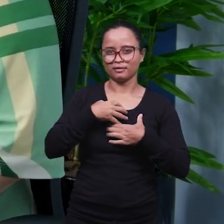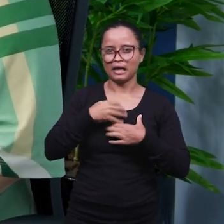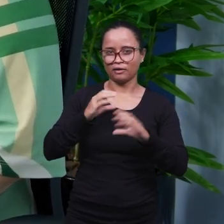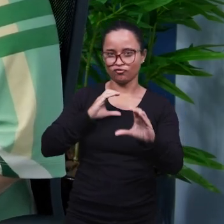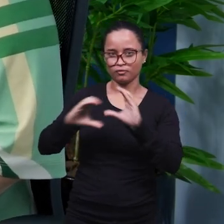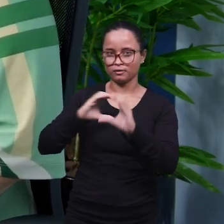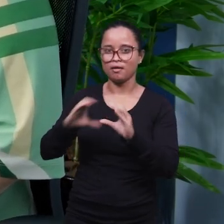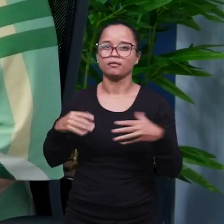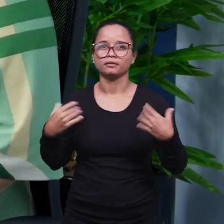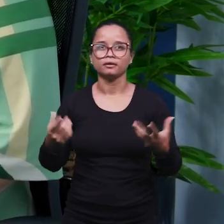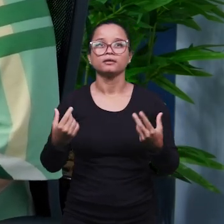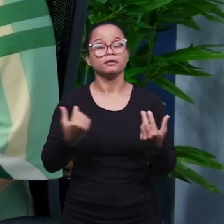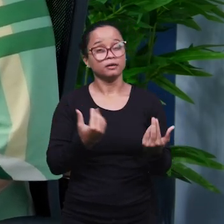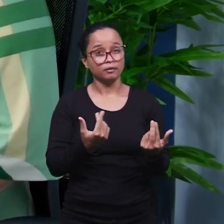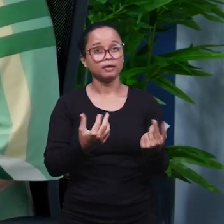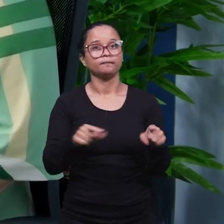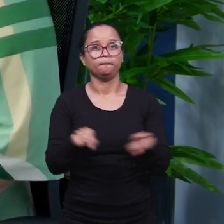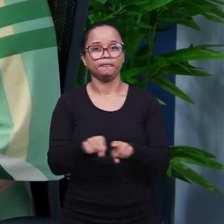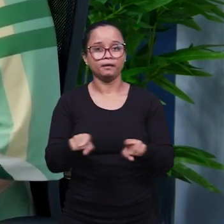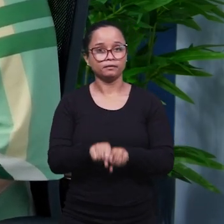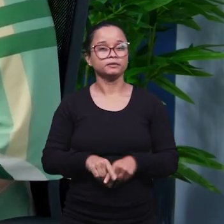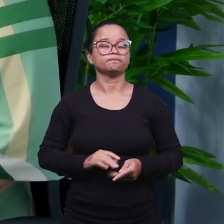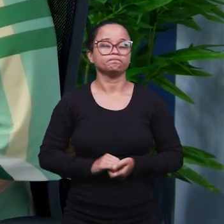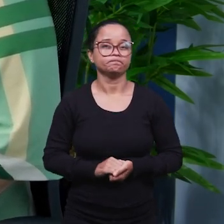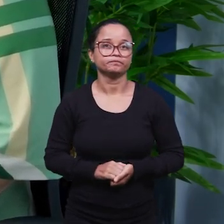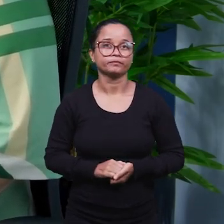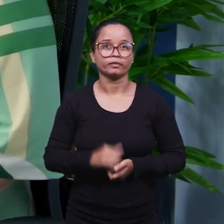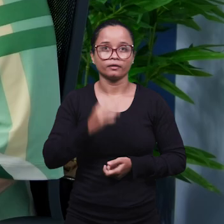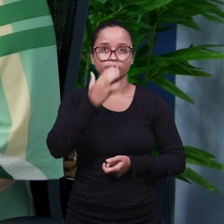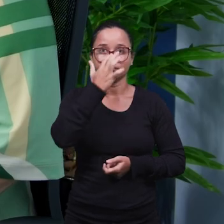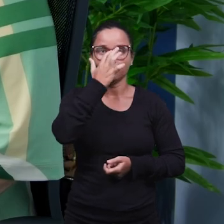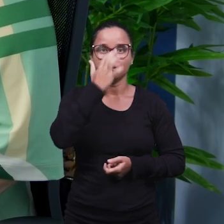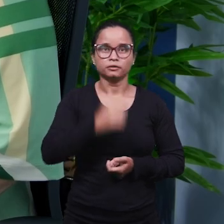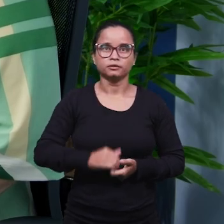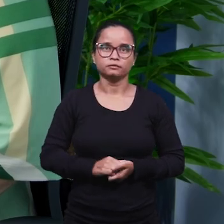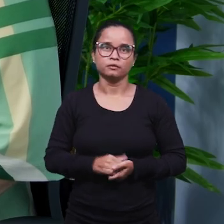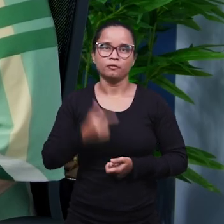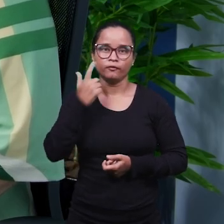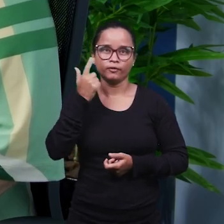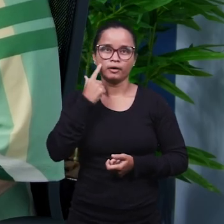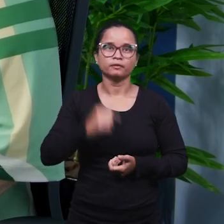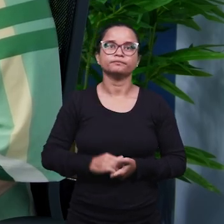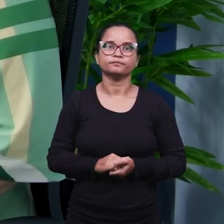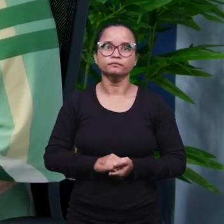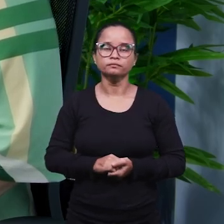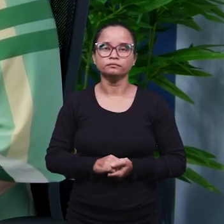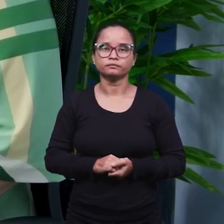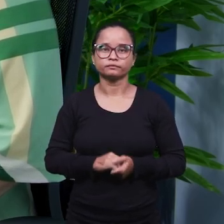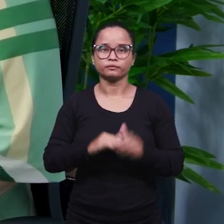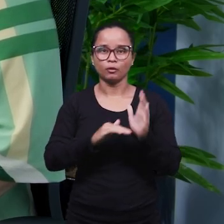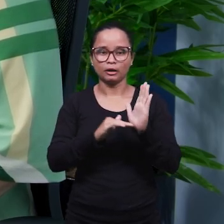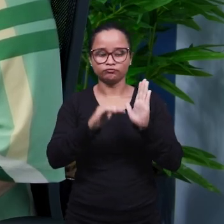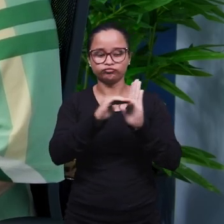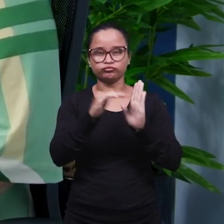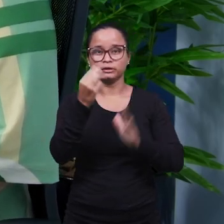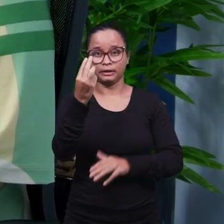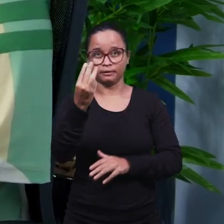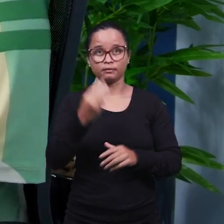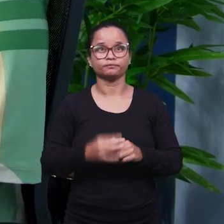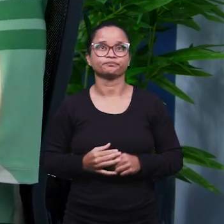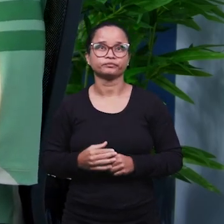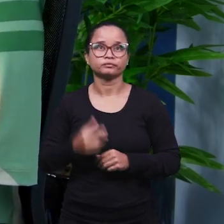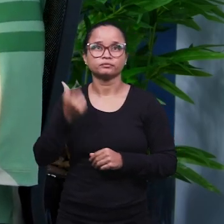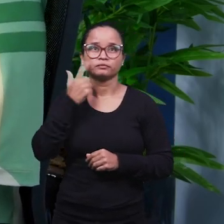aqui vocês vão ver, nós vamos ver aqui uma aula. Vamos lá, nível 3 para os irmãos terem uma